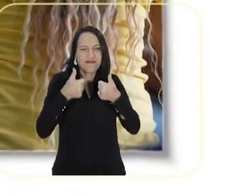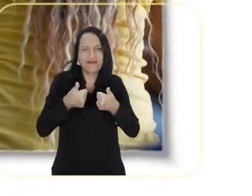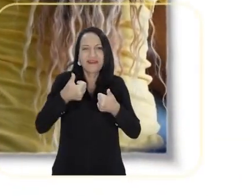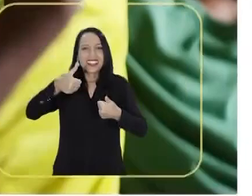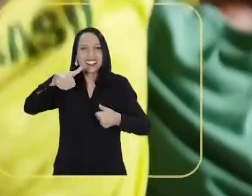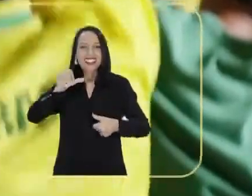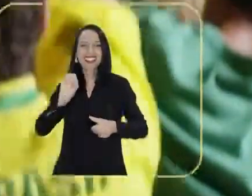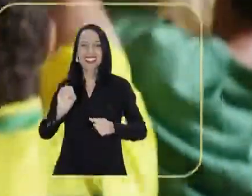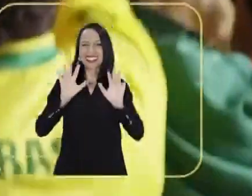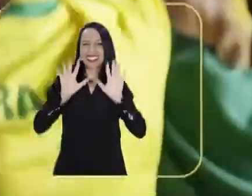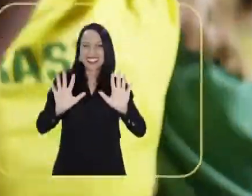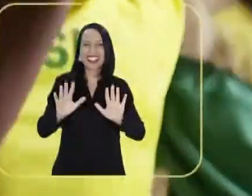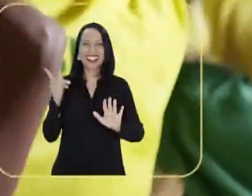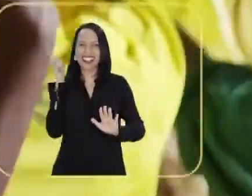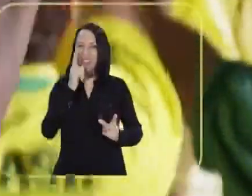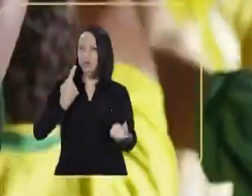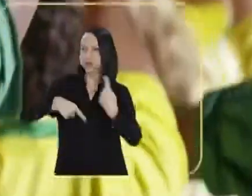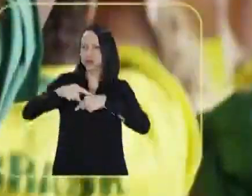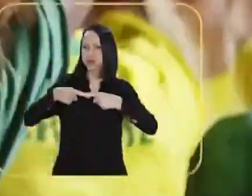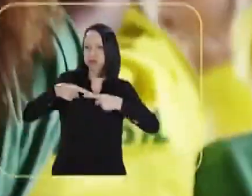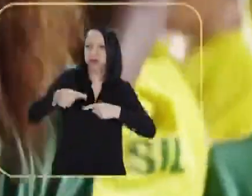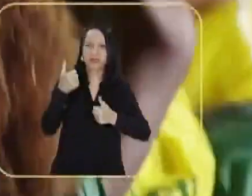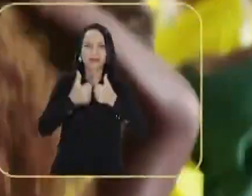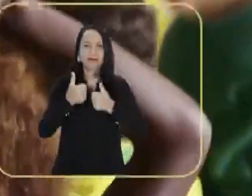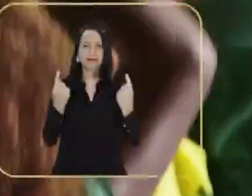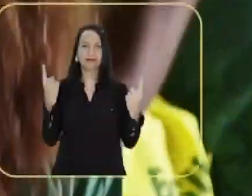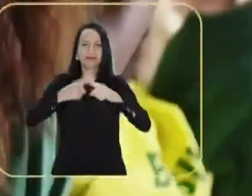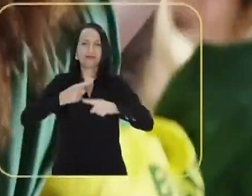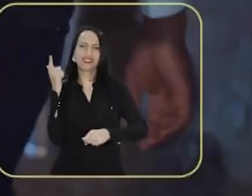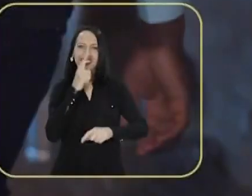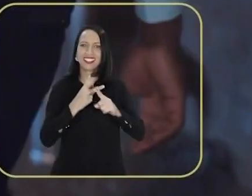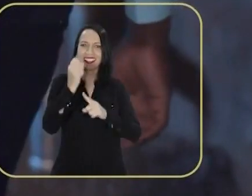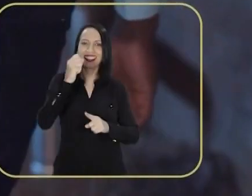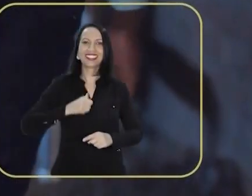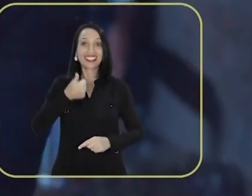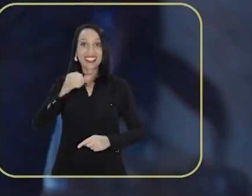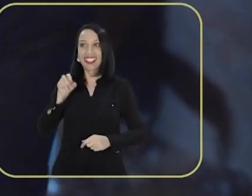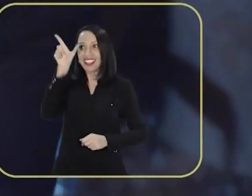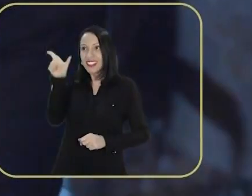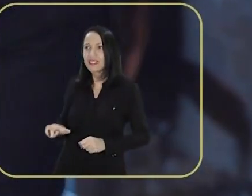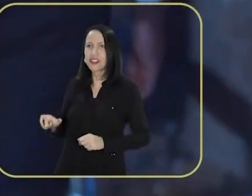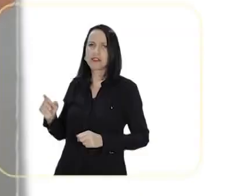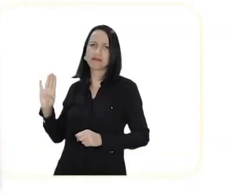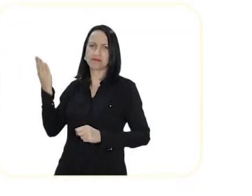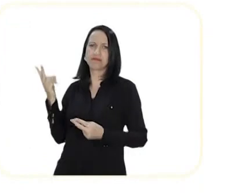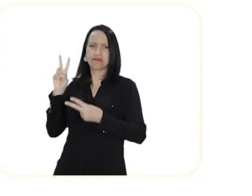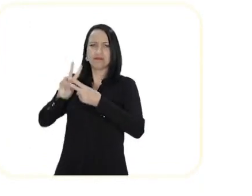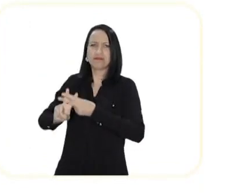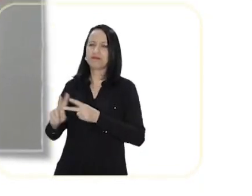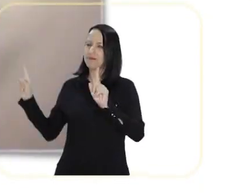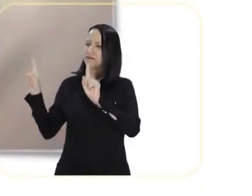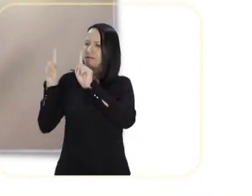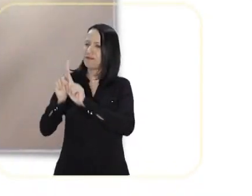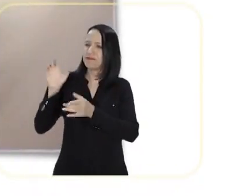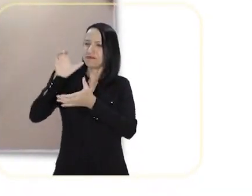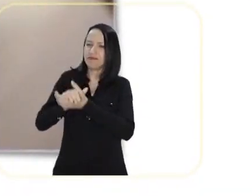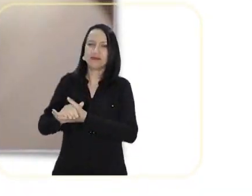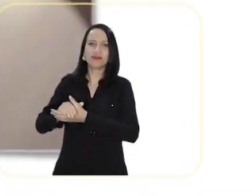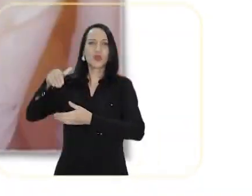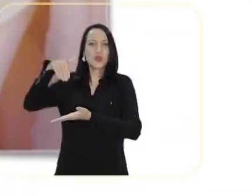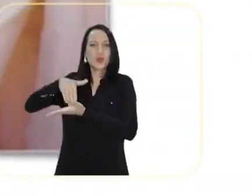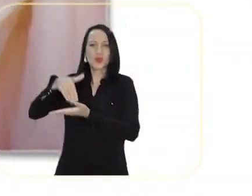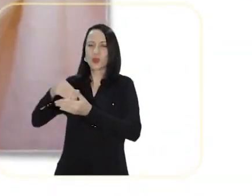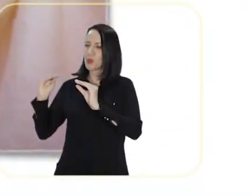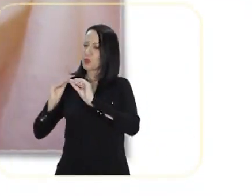10? 10 é ganhar de virada na prorrogação. 10 é ver o vilão ser preso e a mocinha casar com o galã no